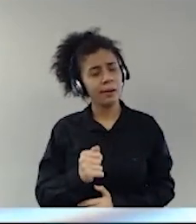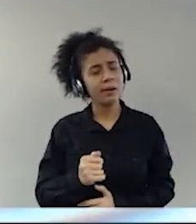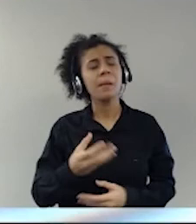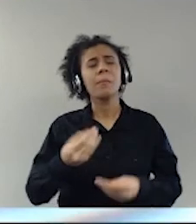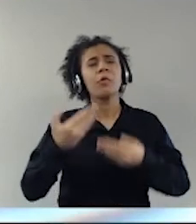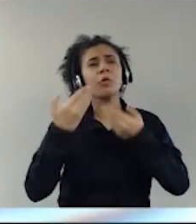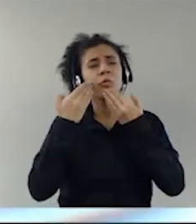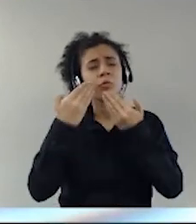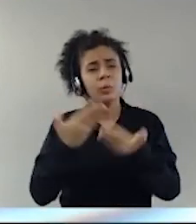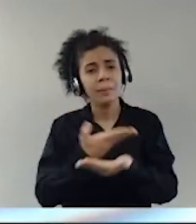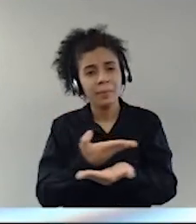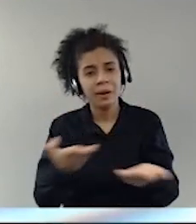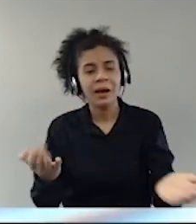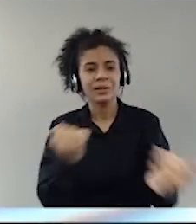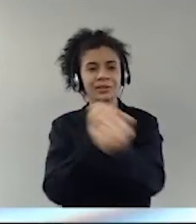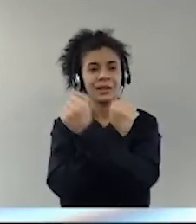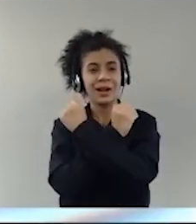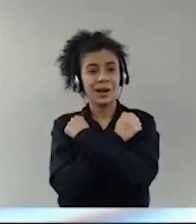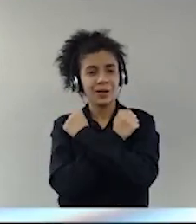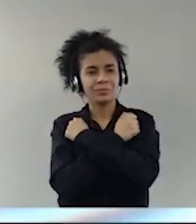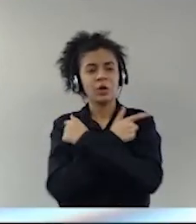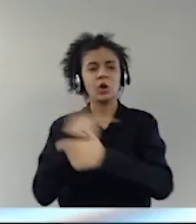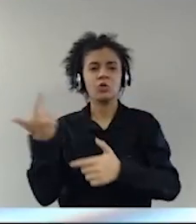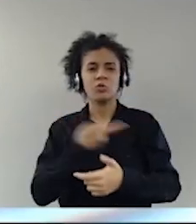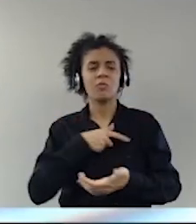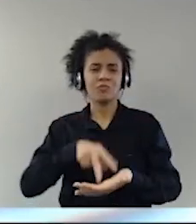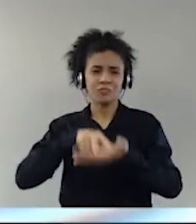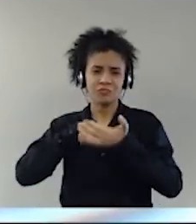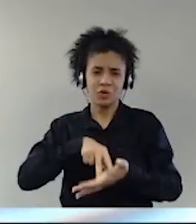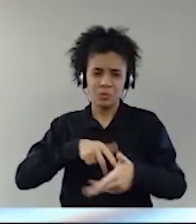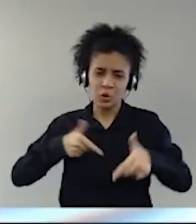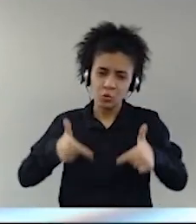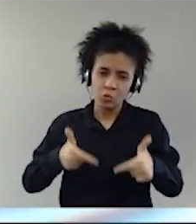todos, um grande abraço e sigamos na luta pela